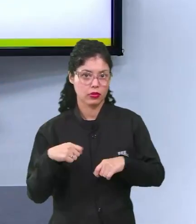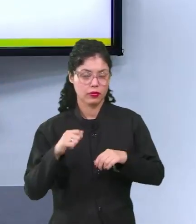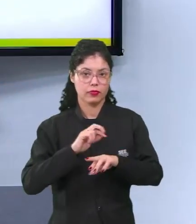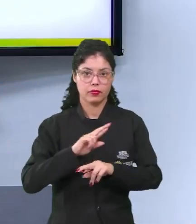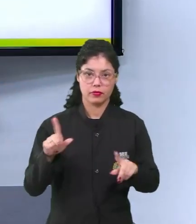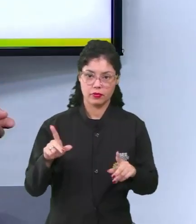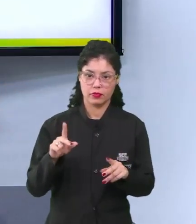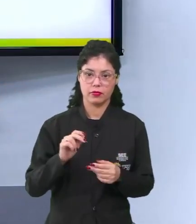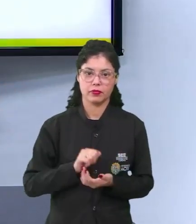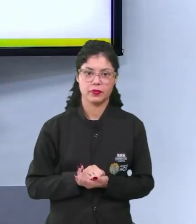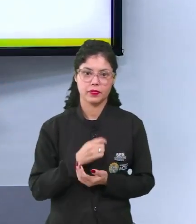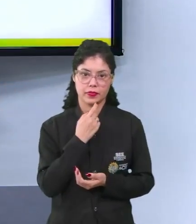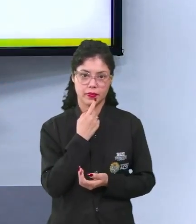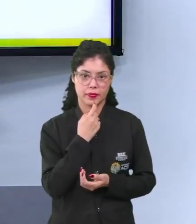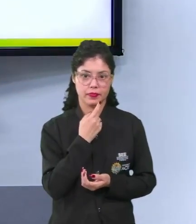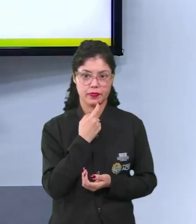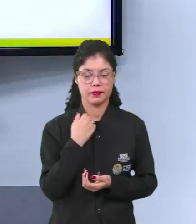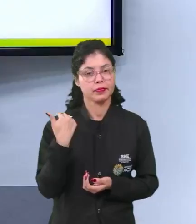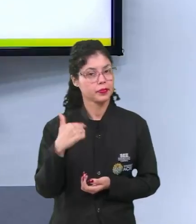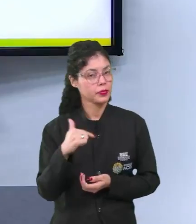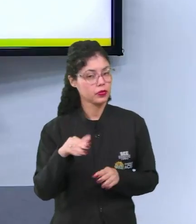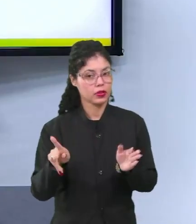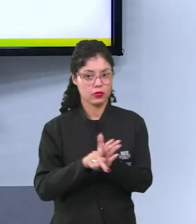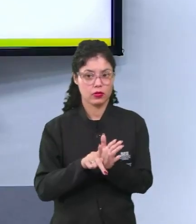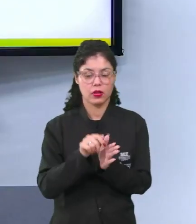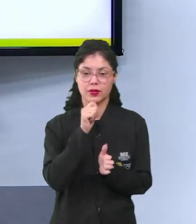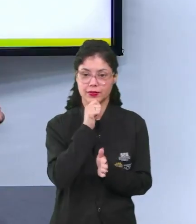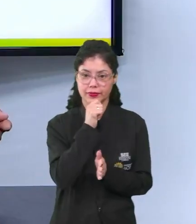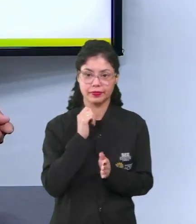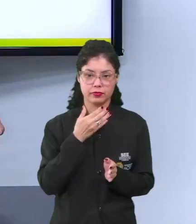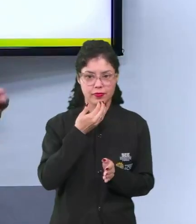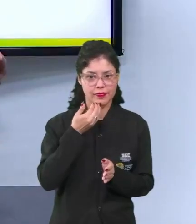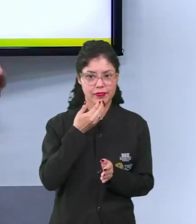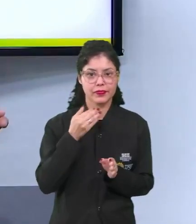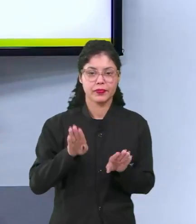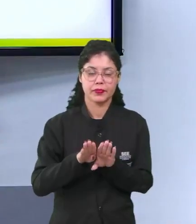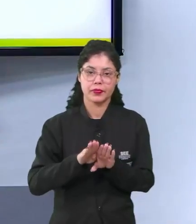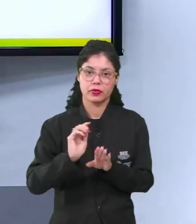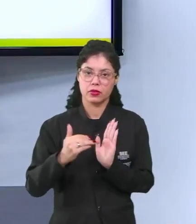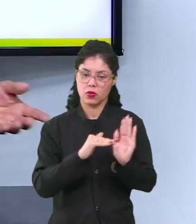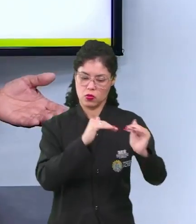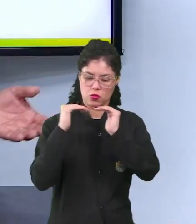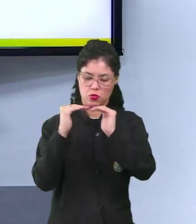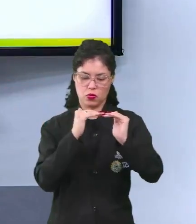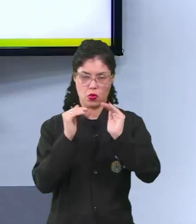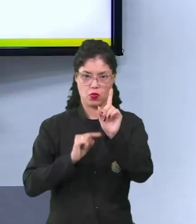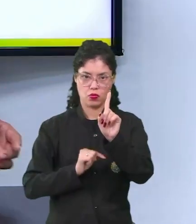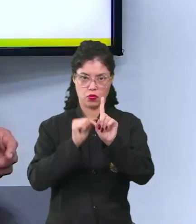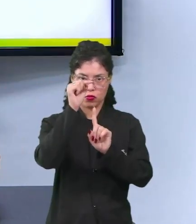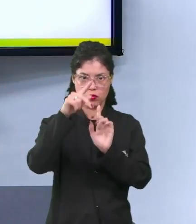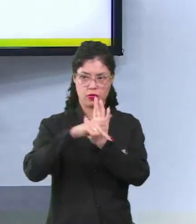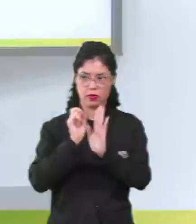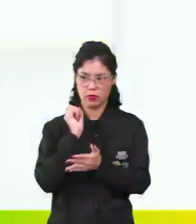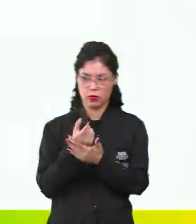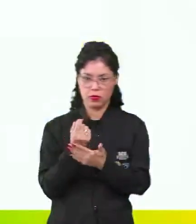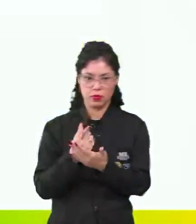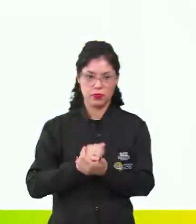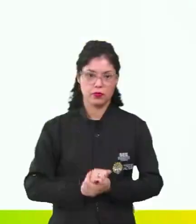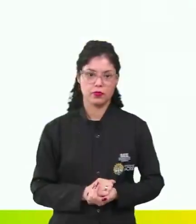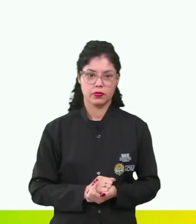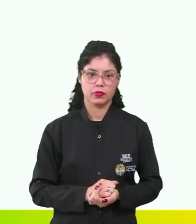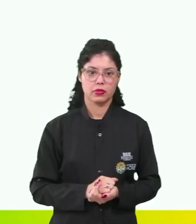forma compulsiva, muitas vezes sem os recursos necessários para manter esse volume de consumo.